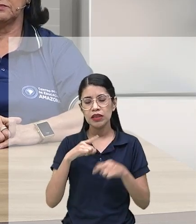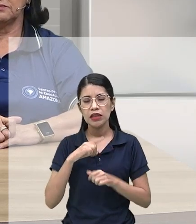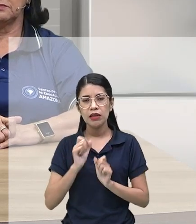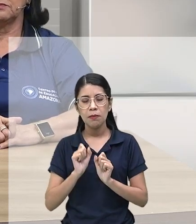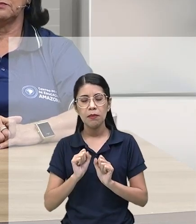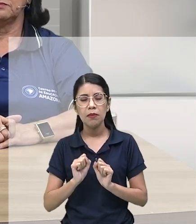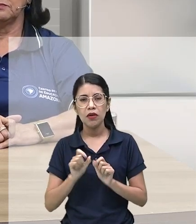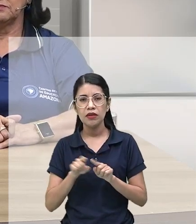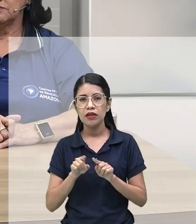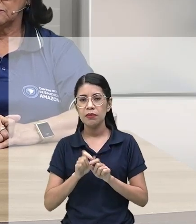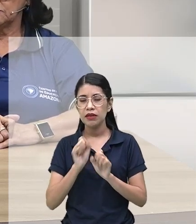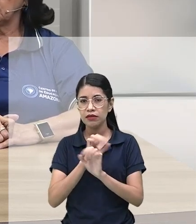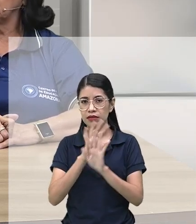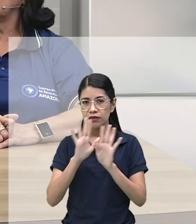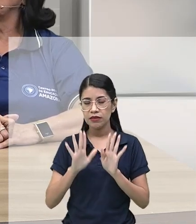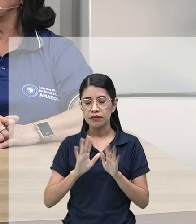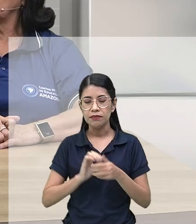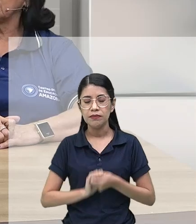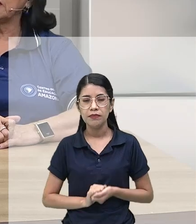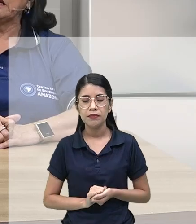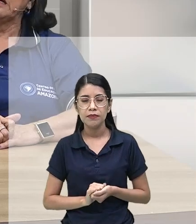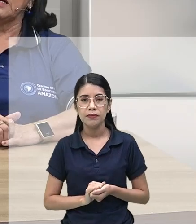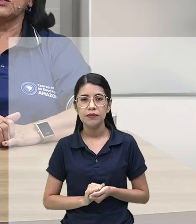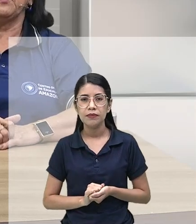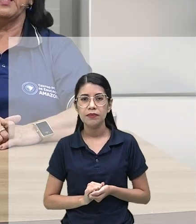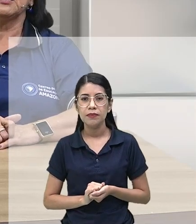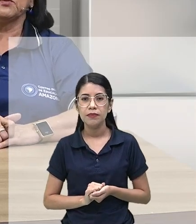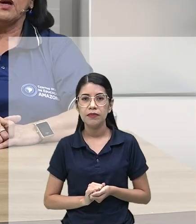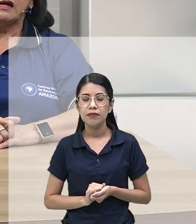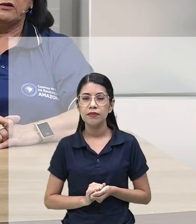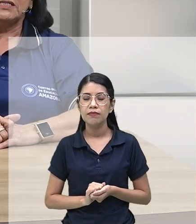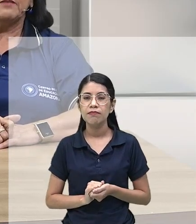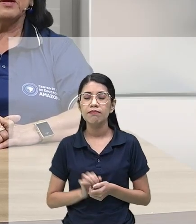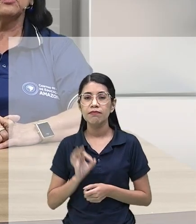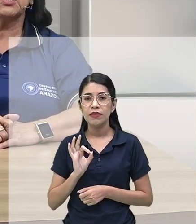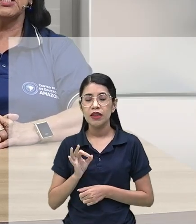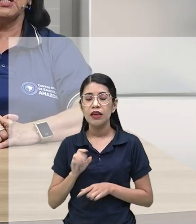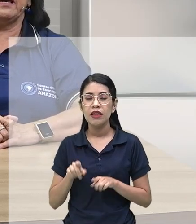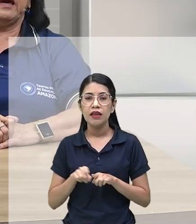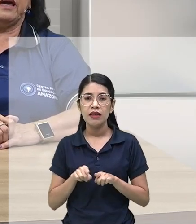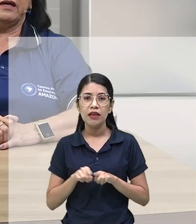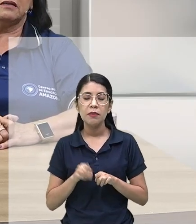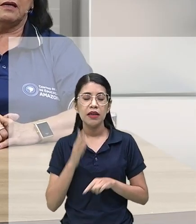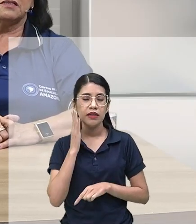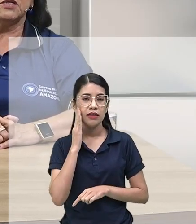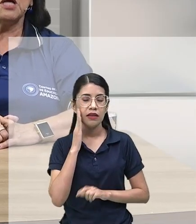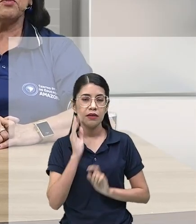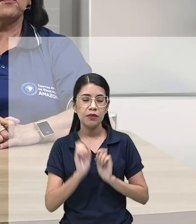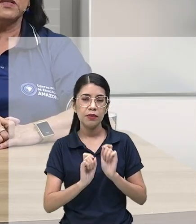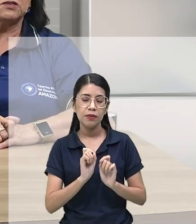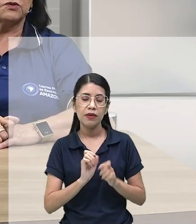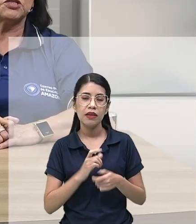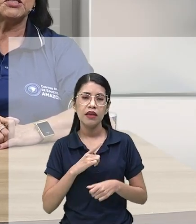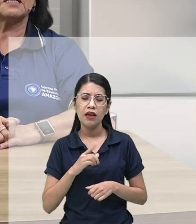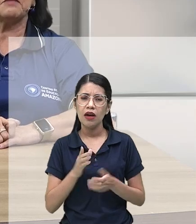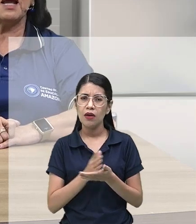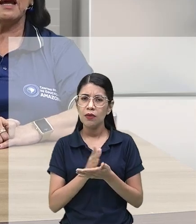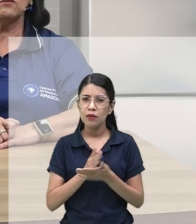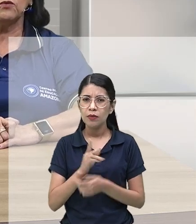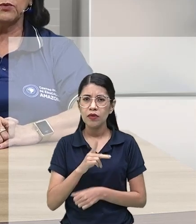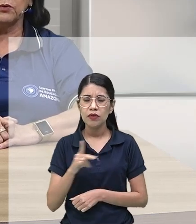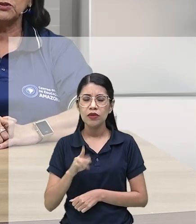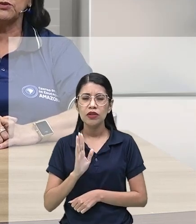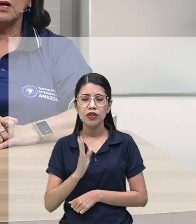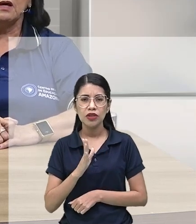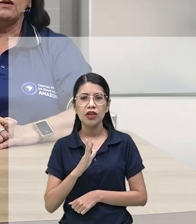ser sanadas da melhor forma possível, né, professora Socorro? Isso mesmo. Nós sabemos que existem professores que já